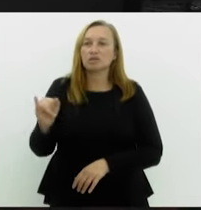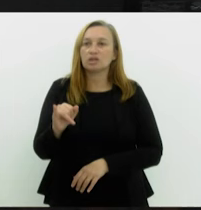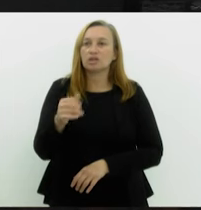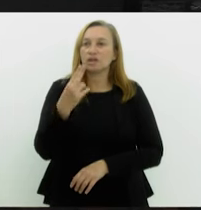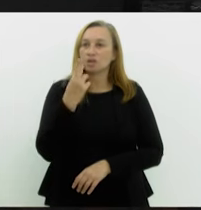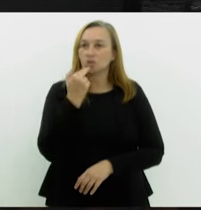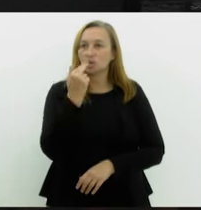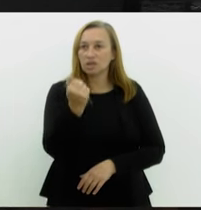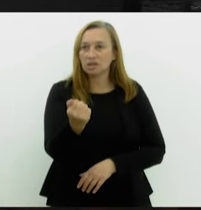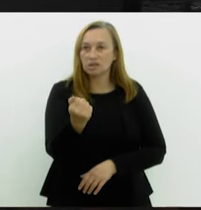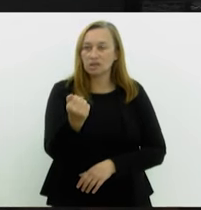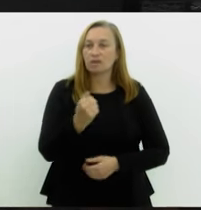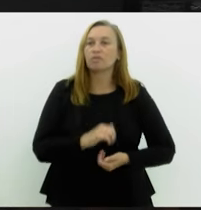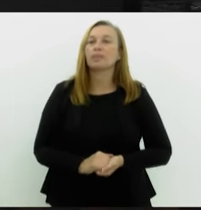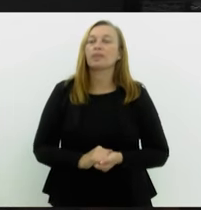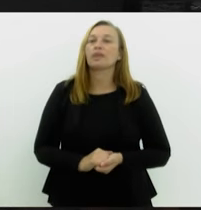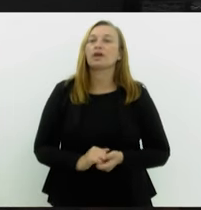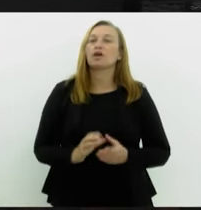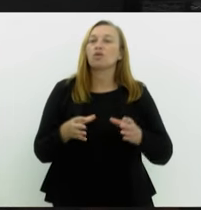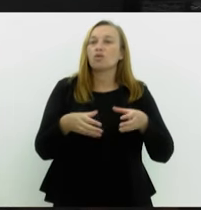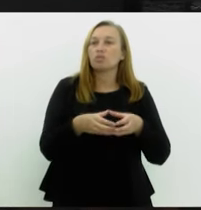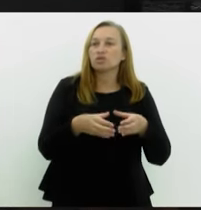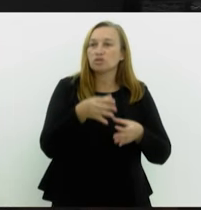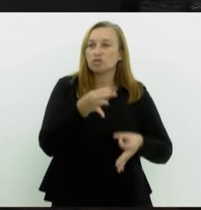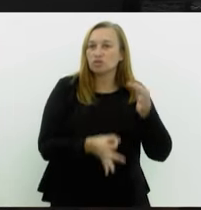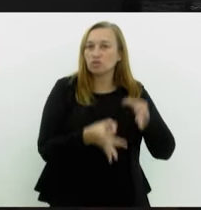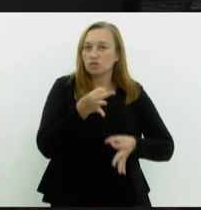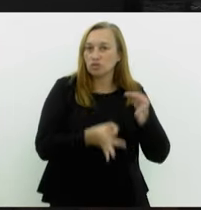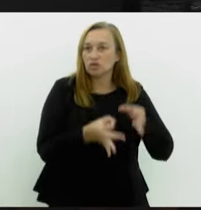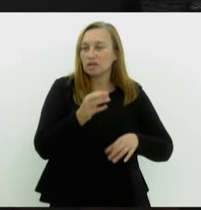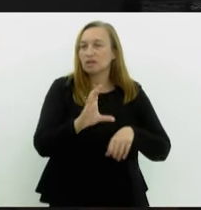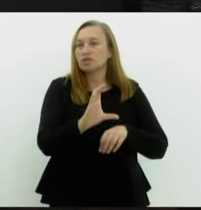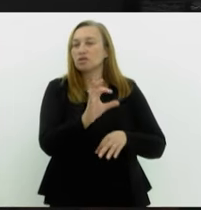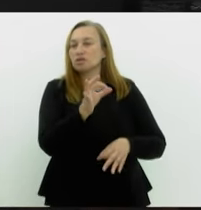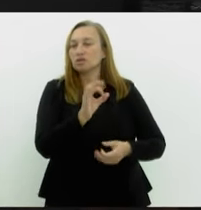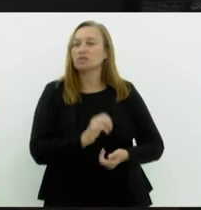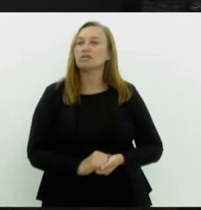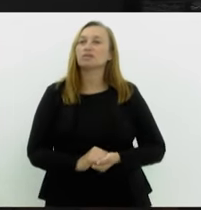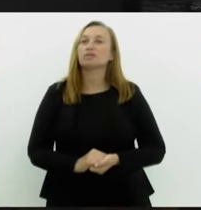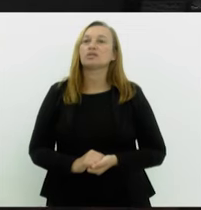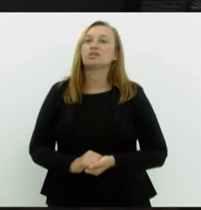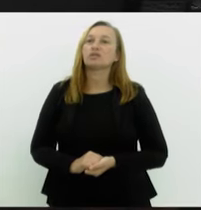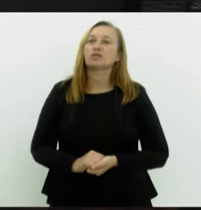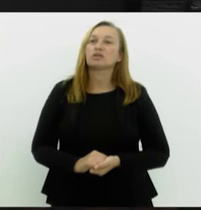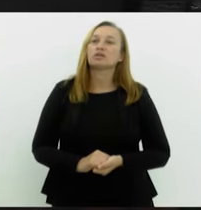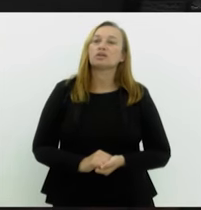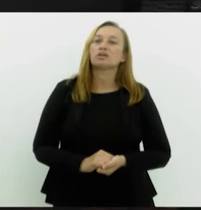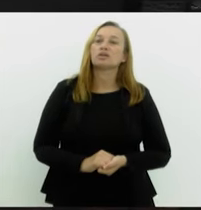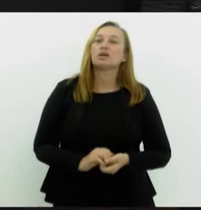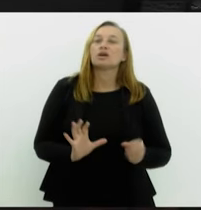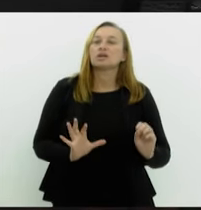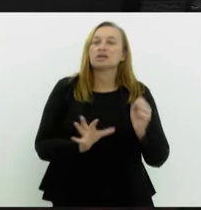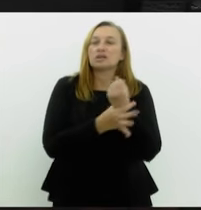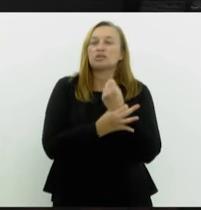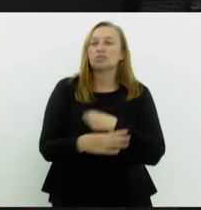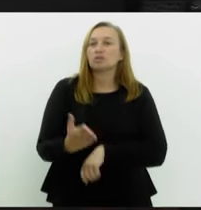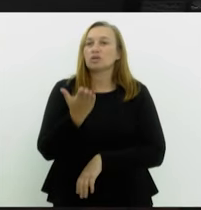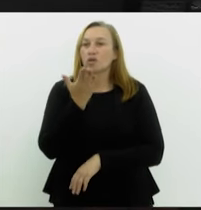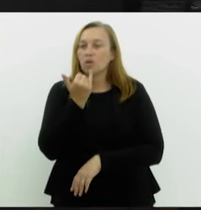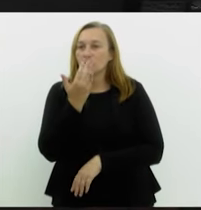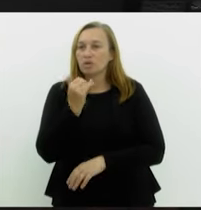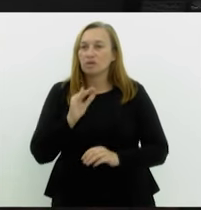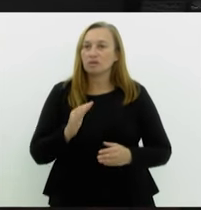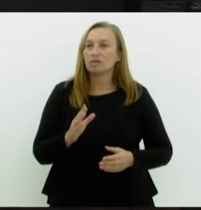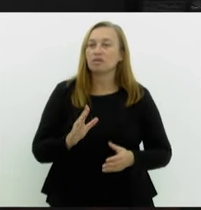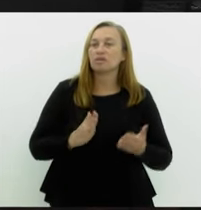Nutrição. Pareceres das comissões Constituição e Justiça pela Juridicidade e de Segurança Alimentar favorável.